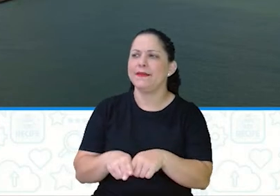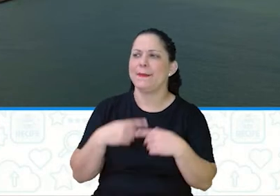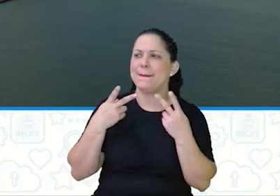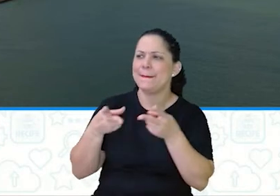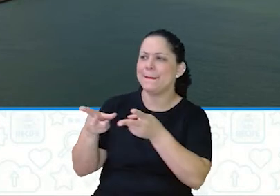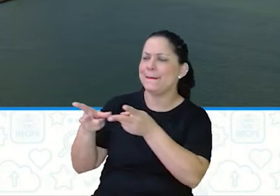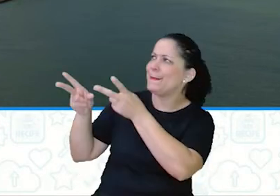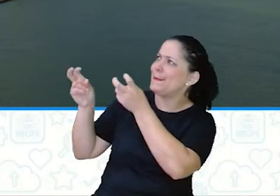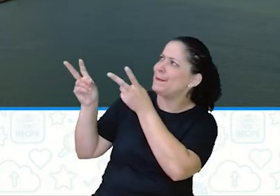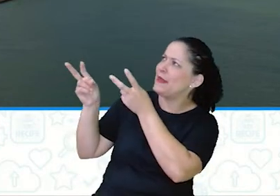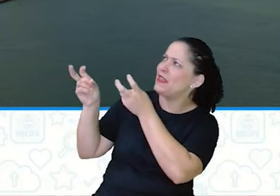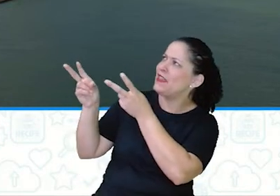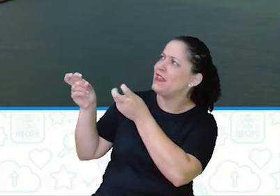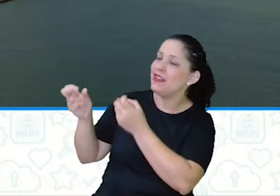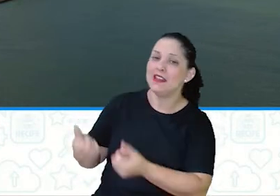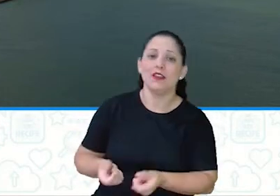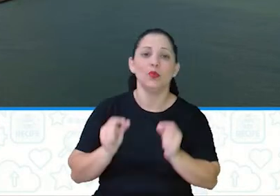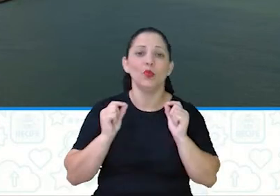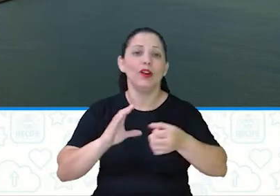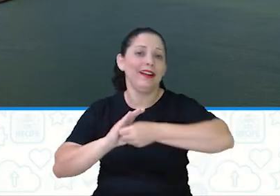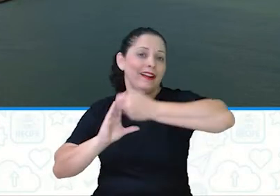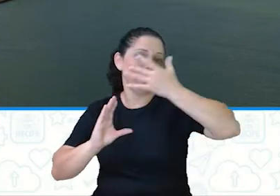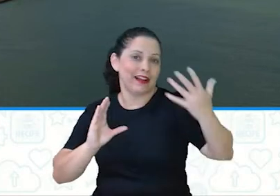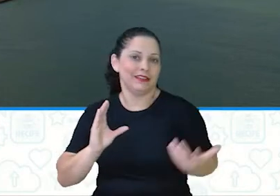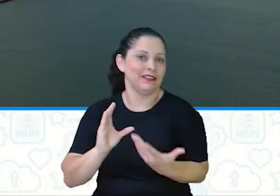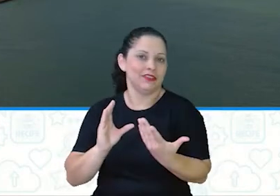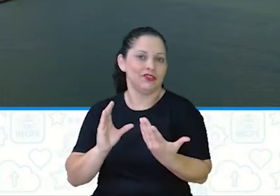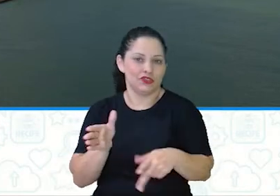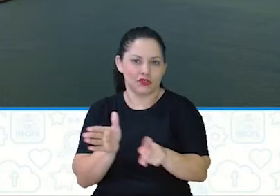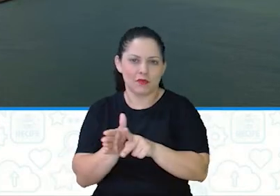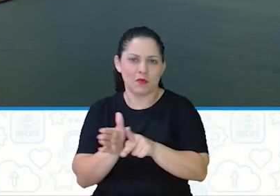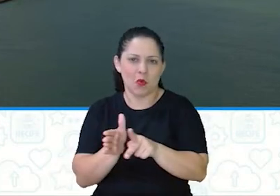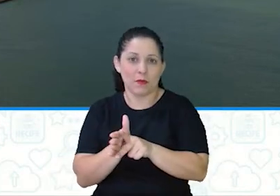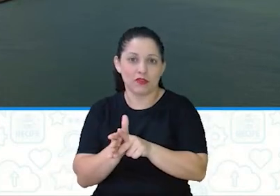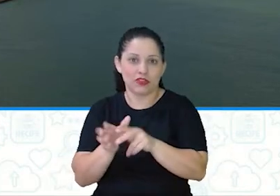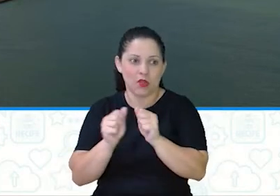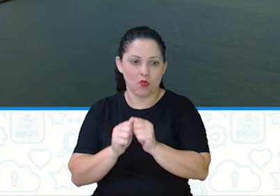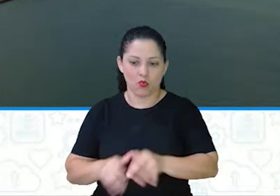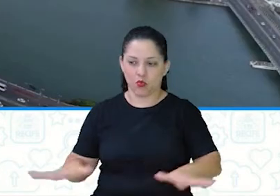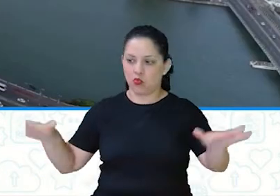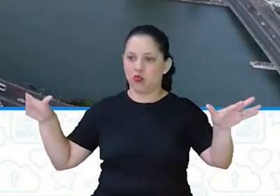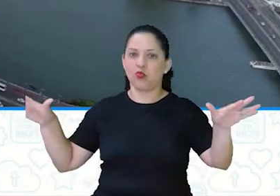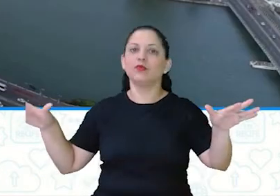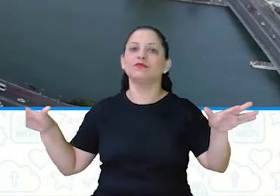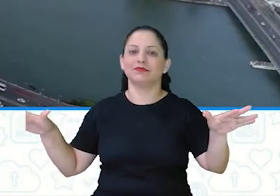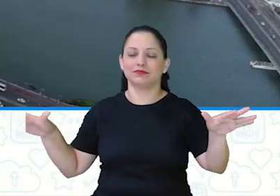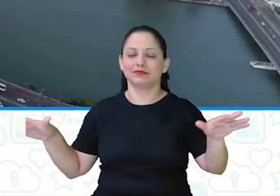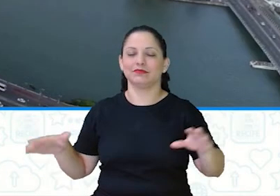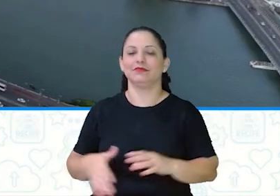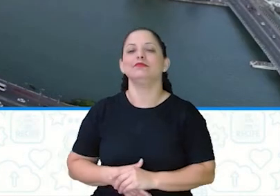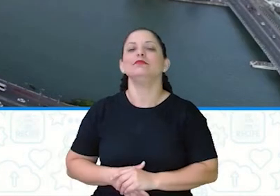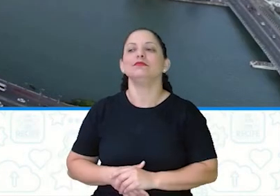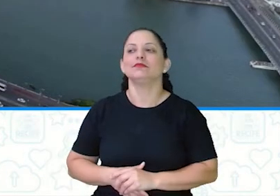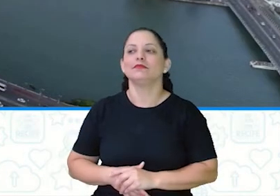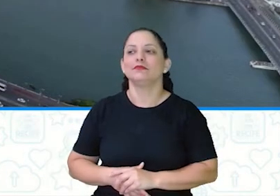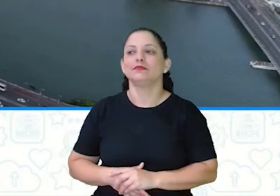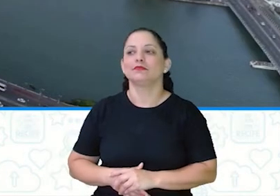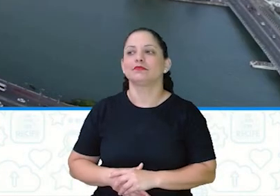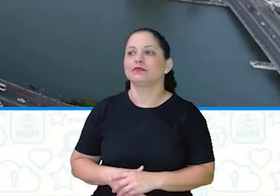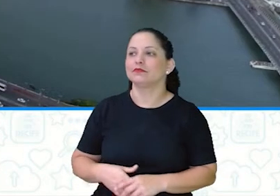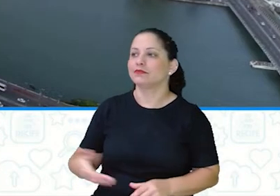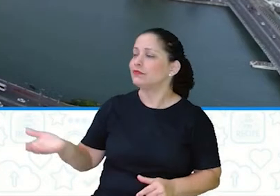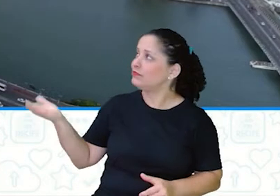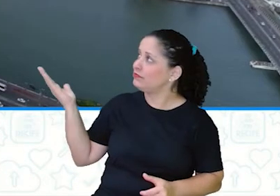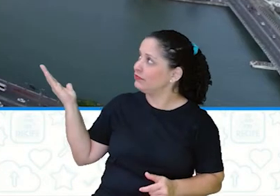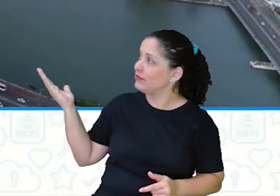aspectos físicos na cidade do Recife, porque ela não é só o centro do Recife, ela se expande, como a gente já viu. Então, aqui a